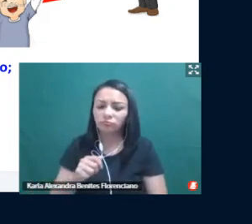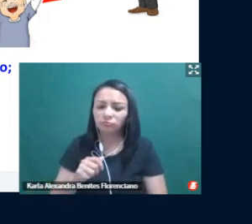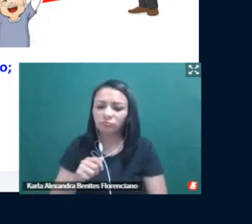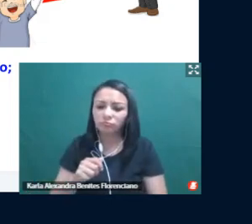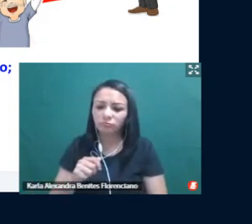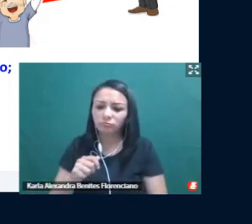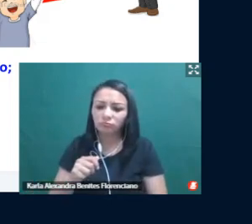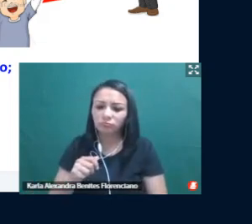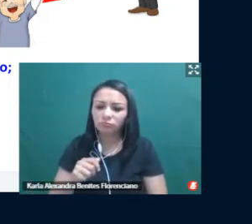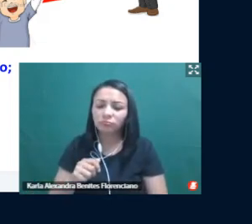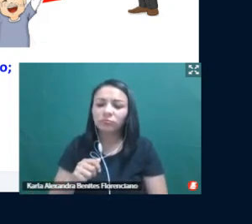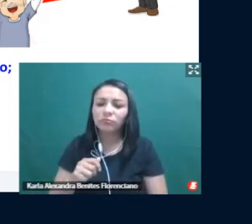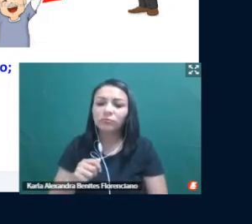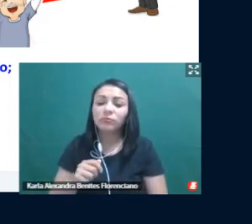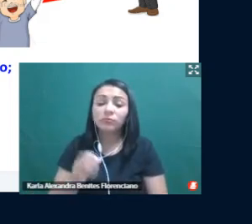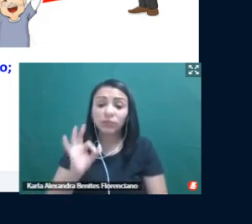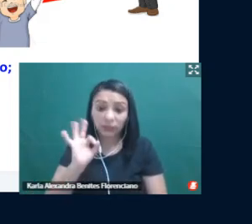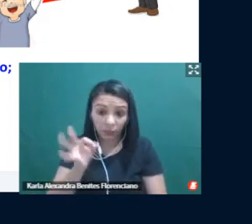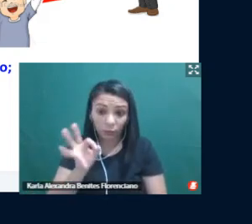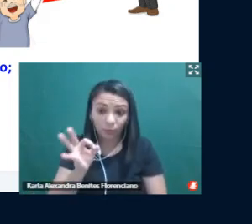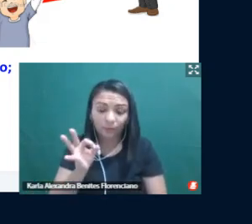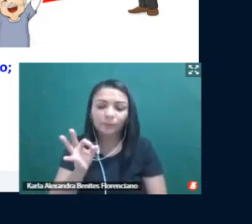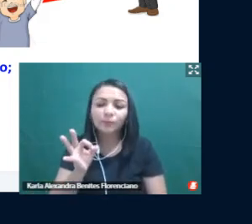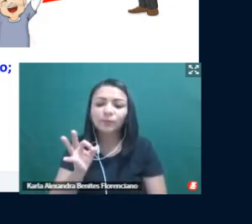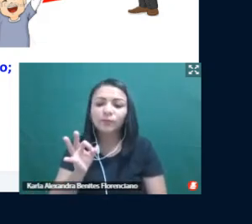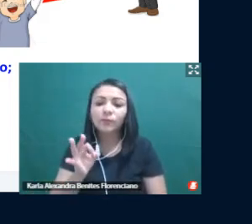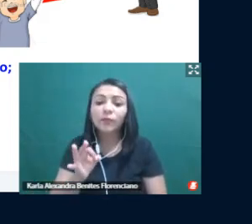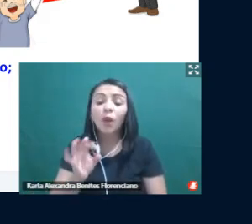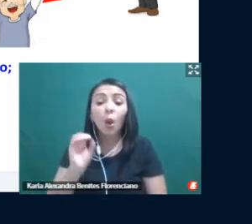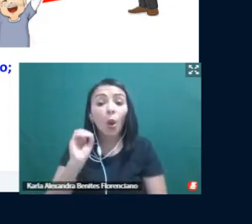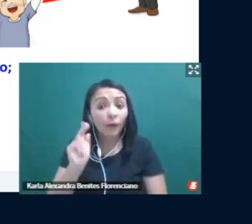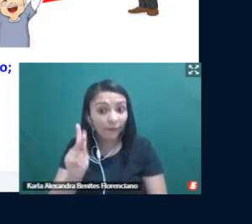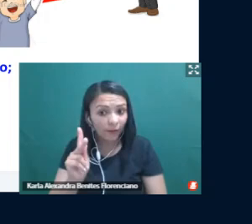palavra ao, certo? Muito bem.